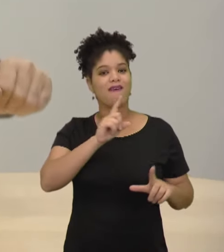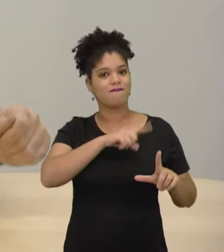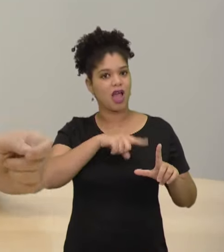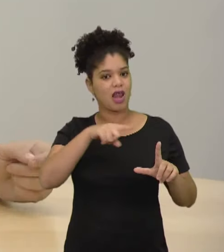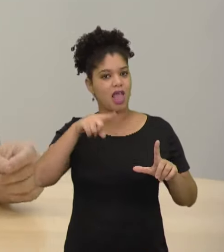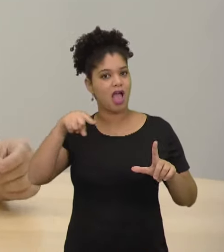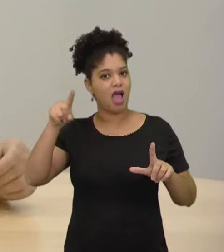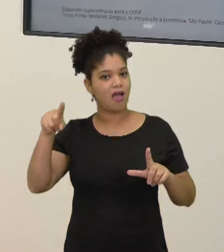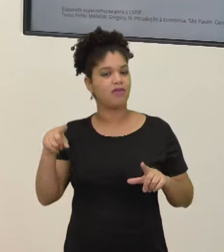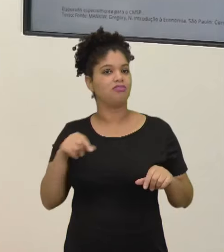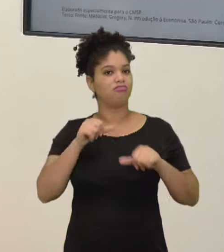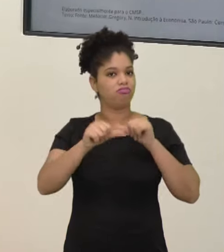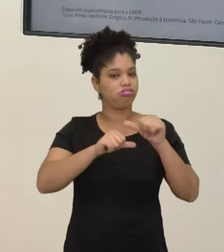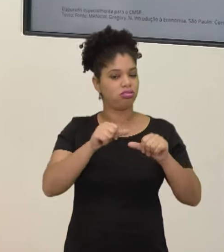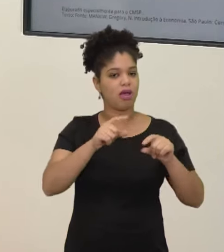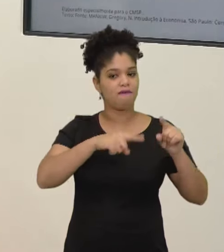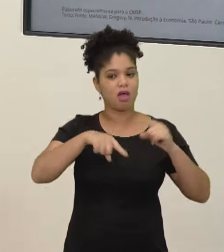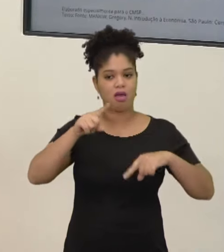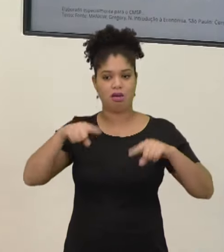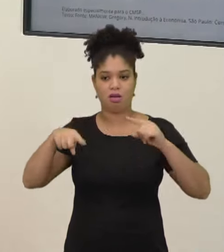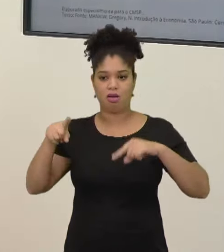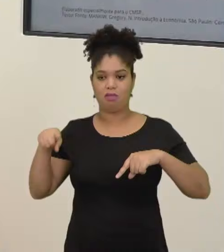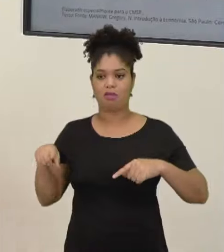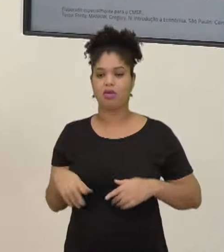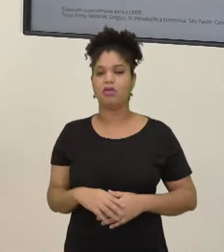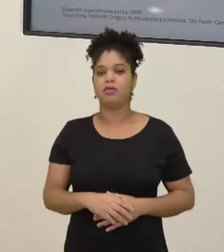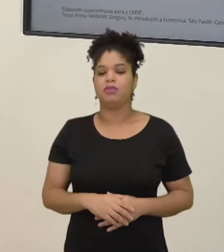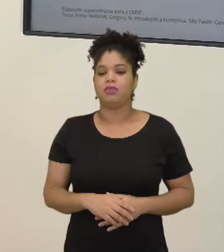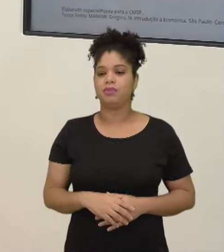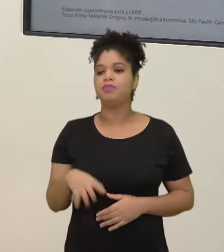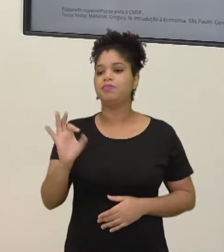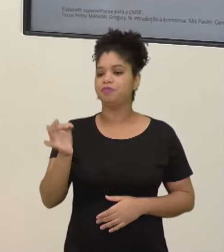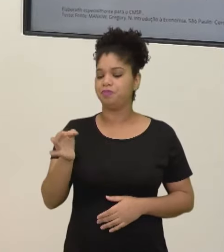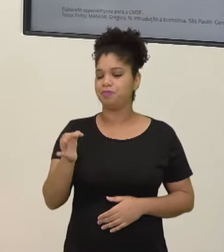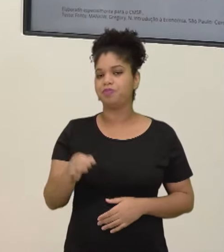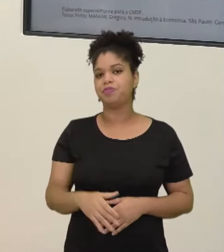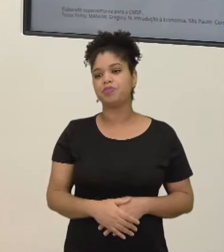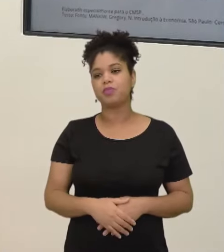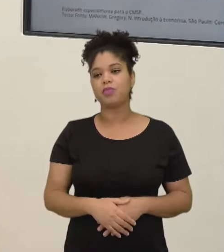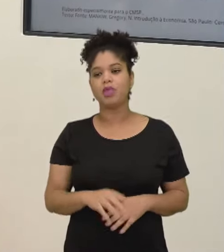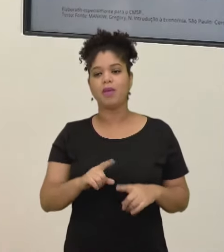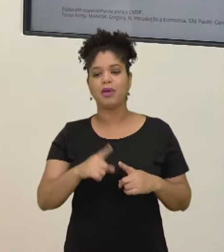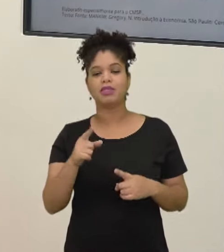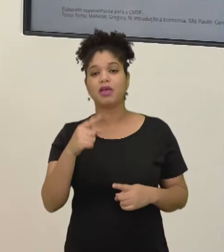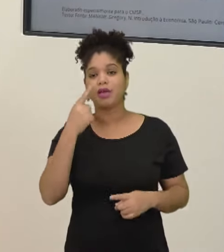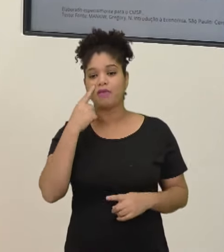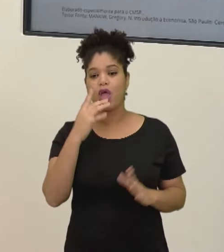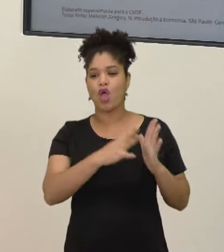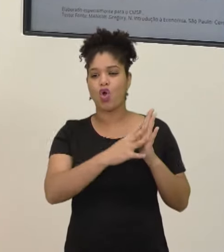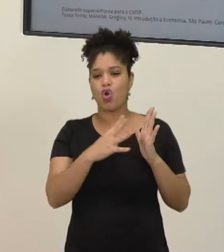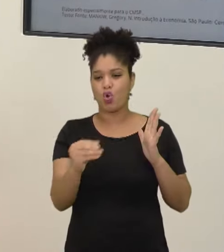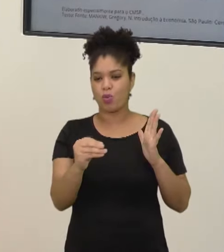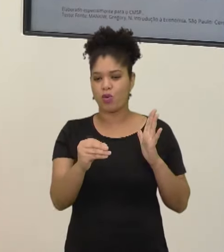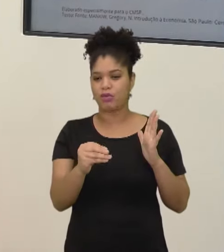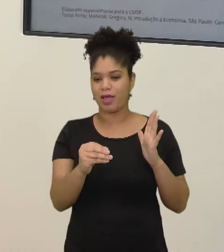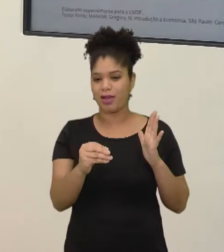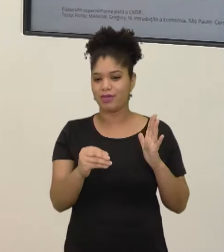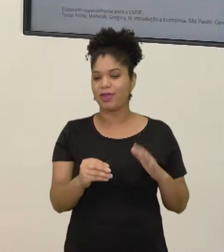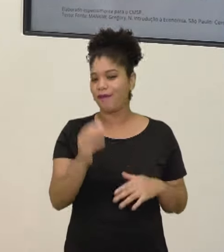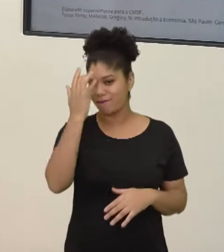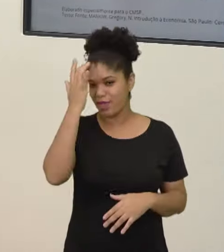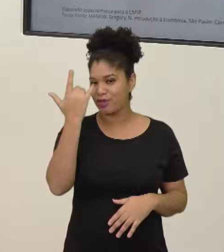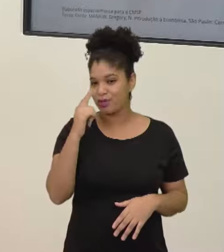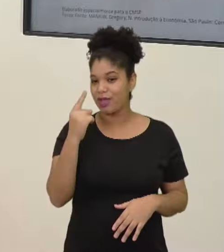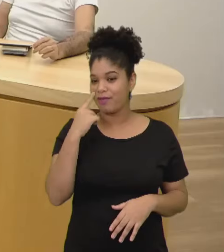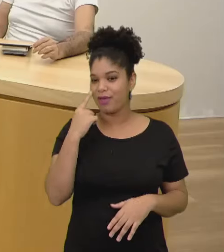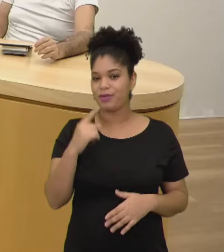variáveis. Perfeito. E aí, ó, às vezes, para formular um modelo, a gente vai dar uma facilitada, né? Então, olha